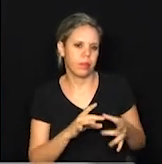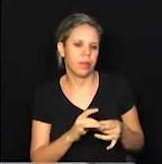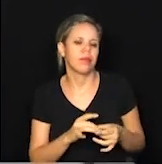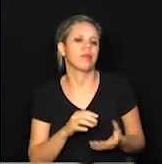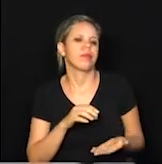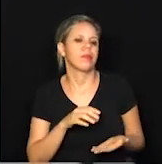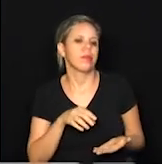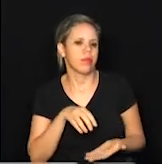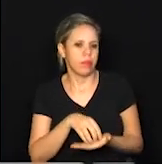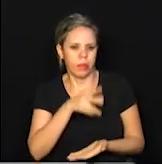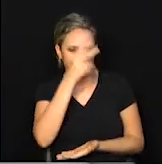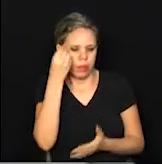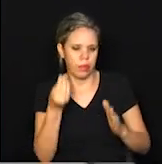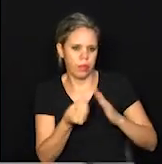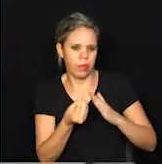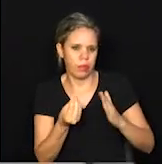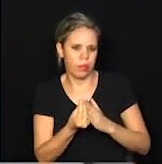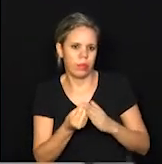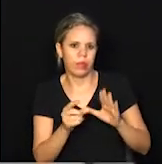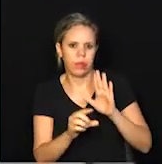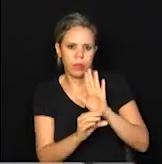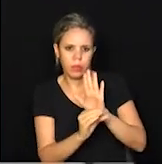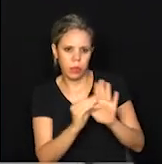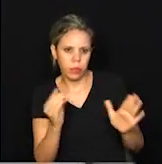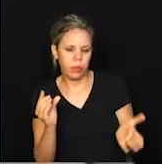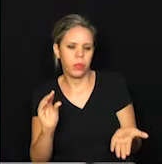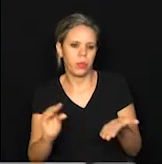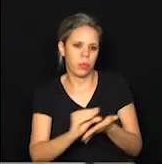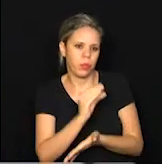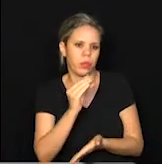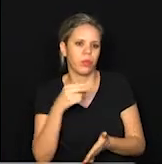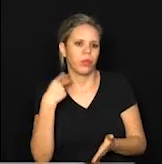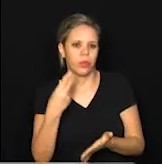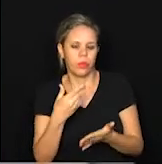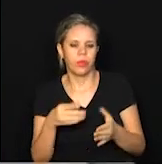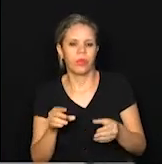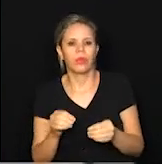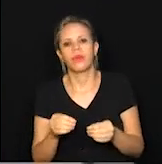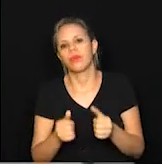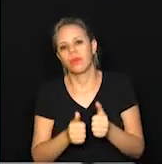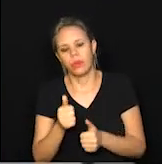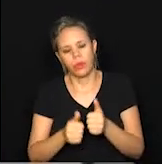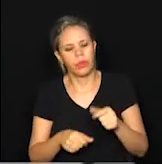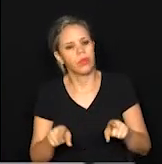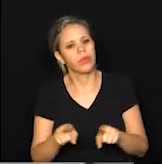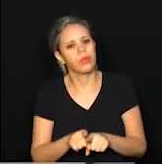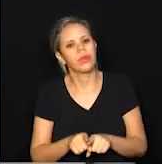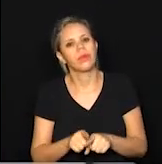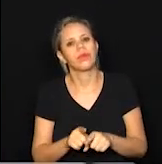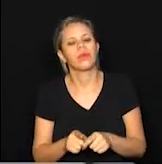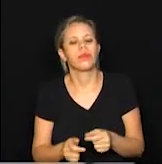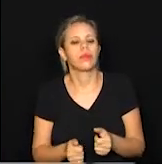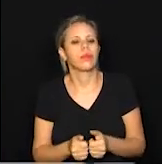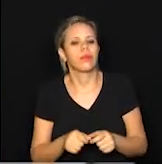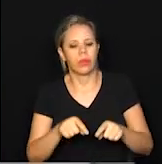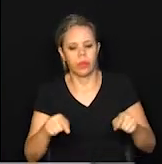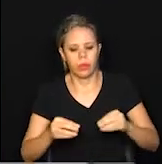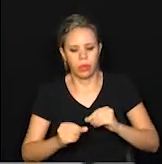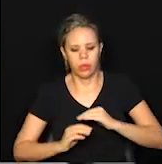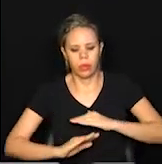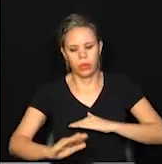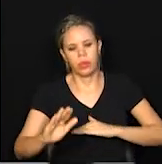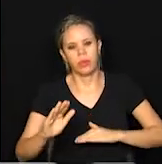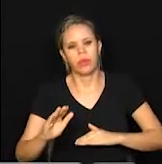público com a Sanaz, ou então até com emendas parlamentares, como é o caso do campo de futebol society e sintético ali no Vista